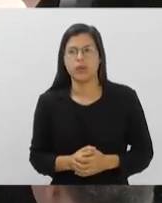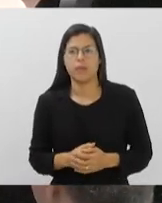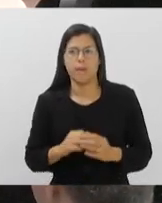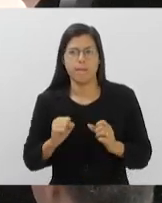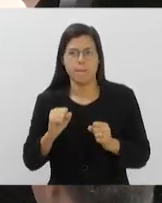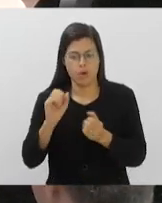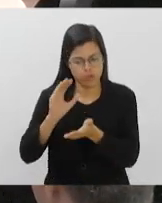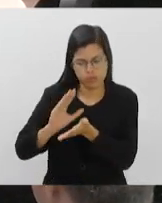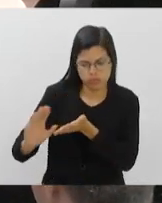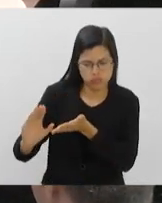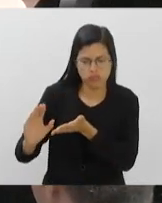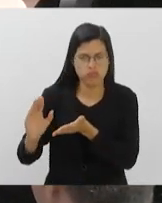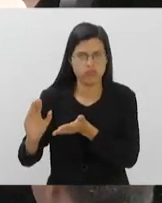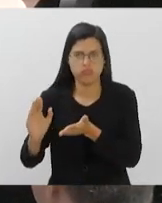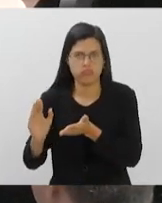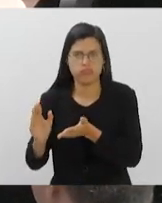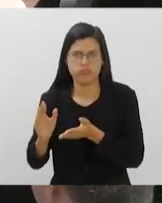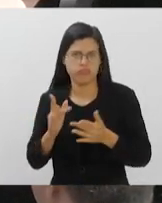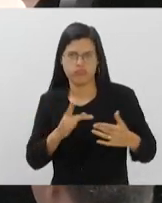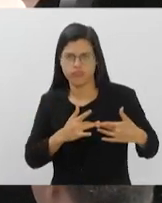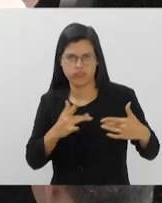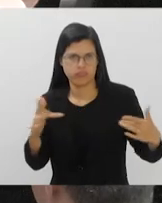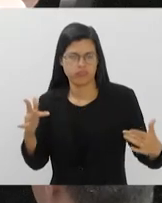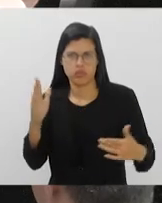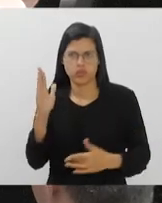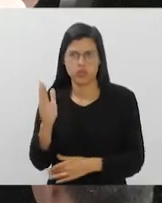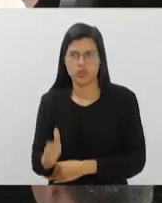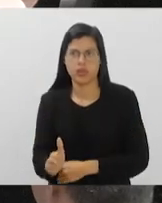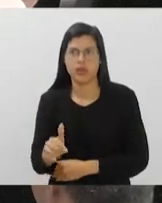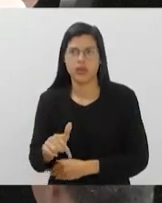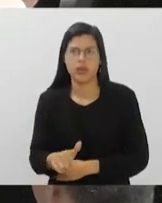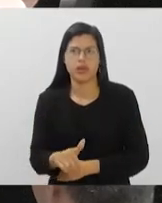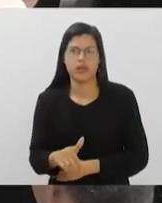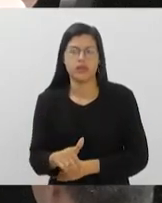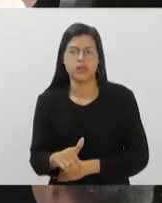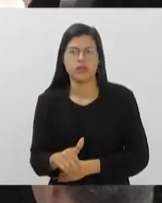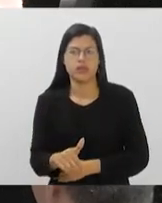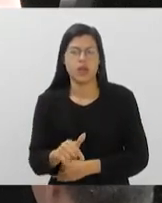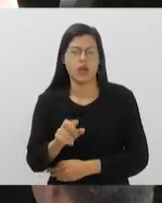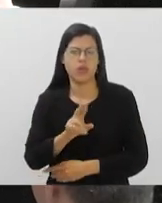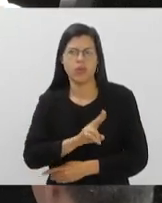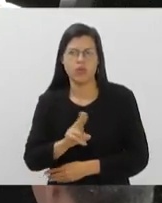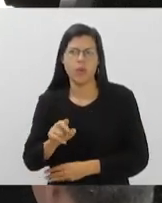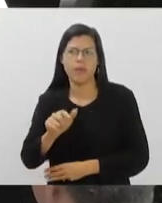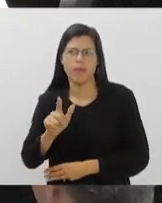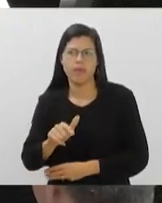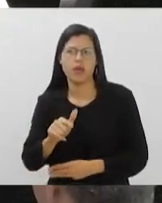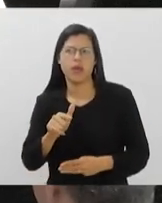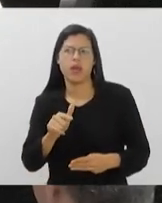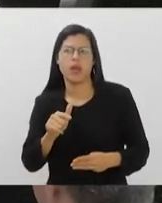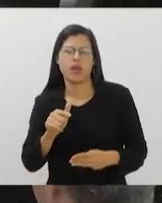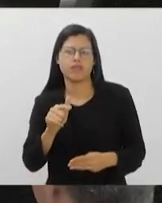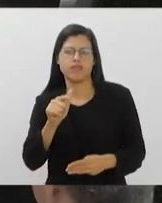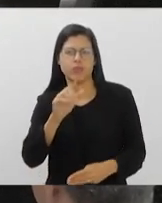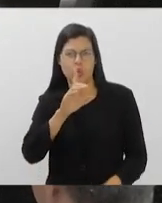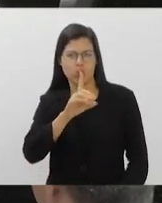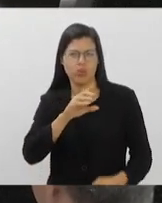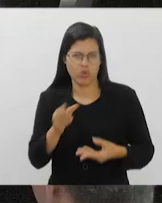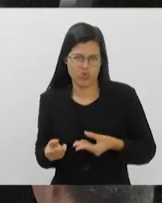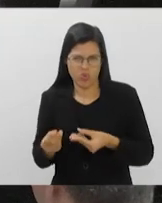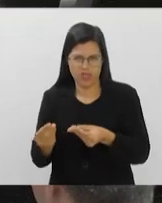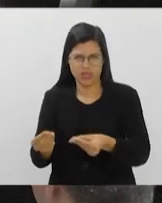pessoal chama de doação direta ou doação casada na verdade se chama chancela Mas vamos com o nome popular que é a doação casada então